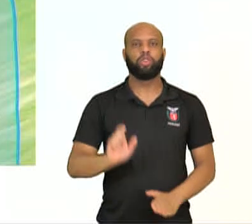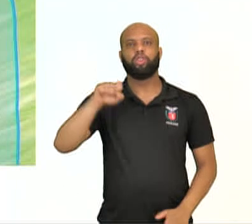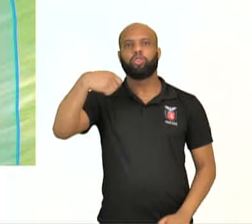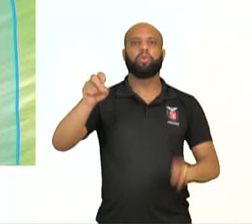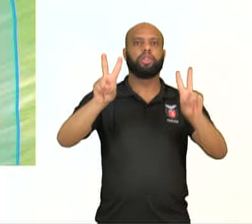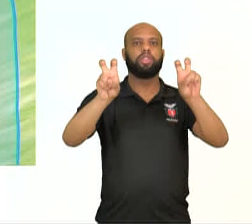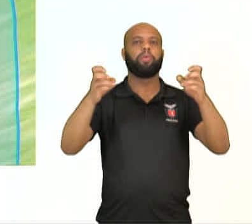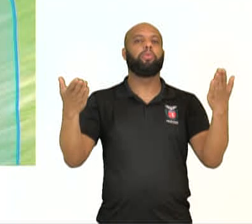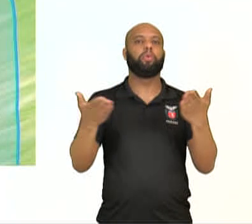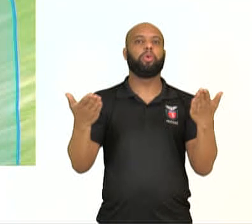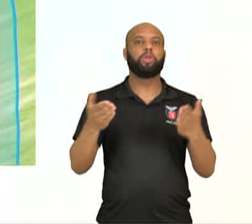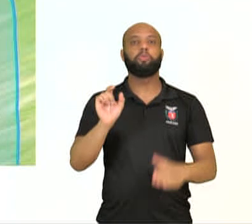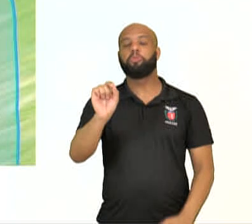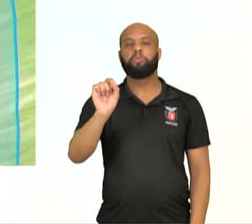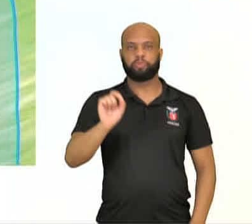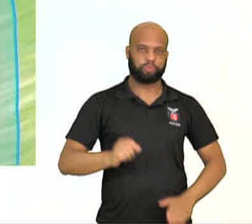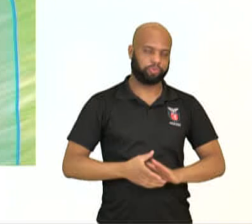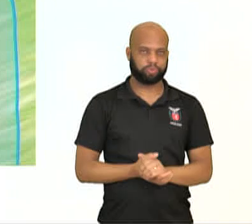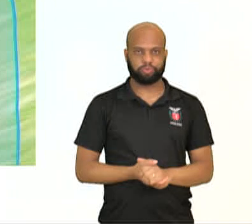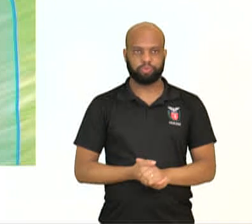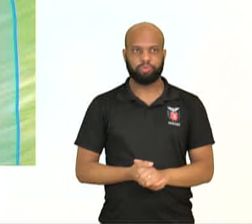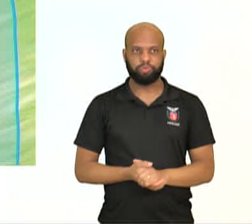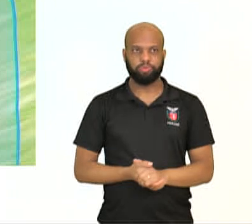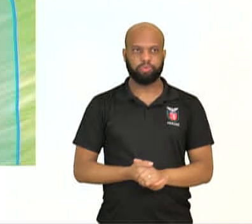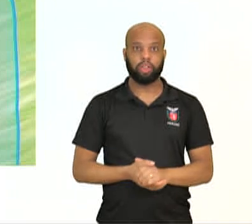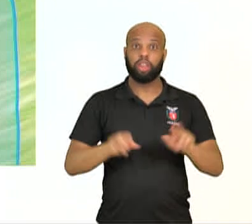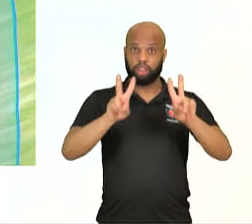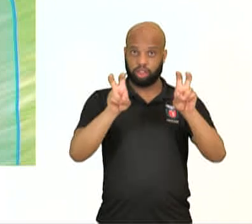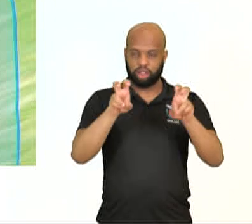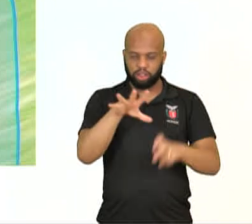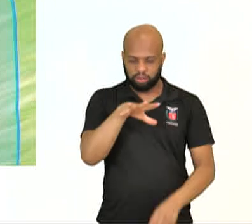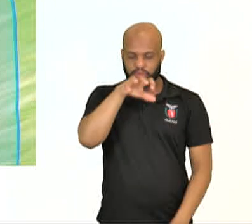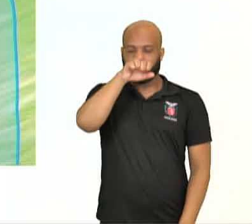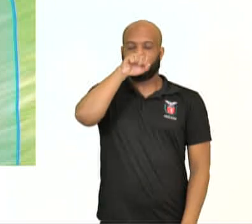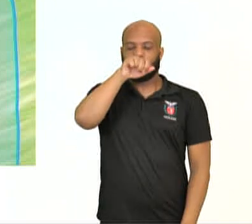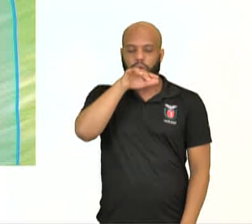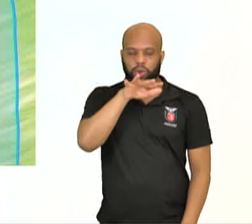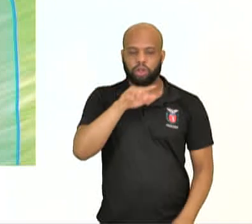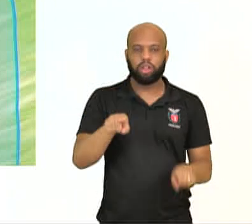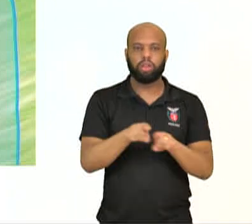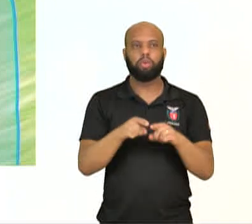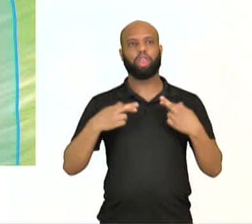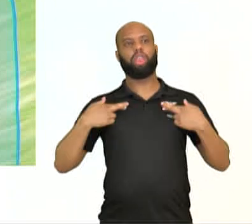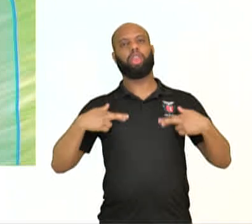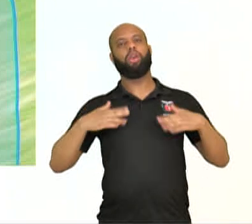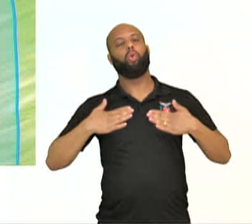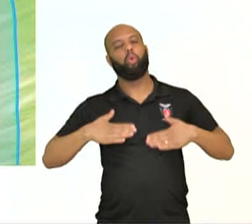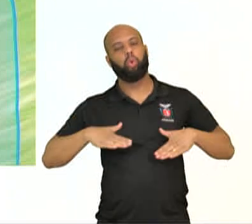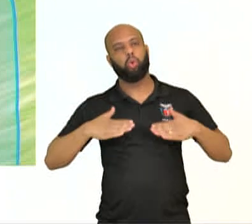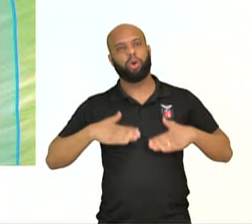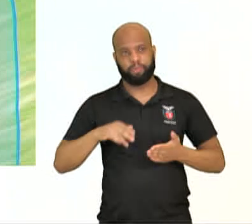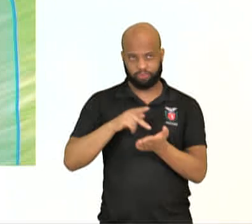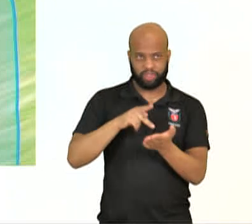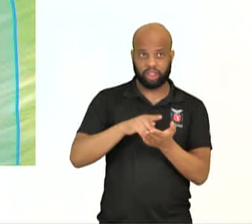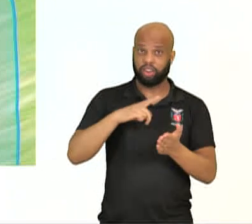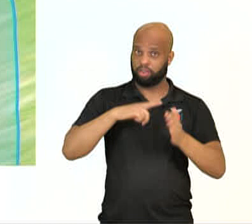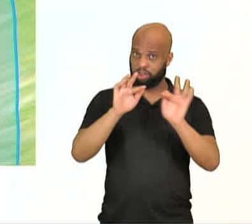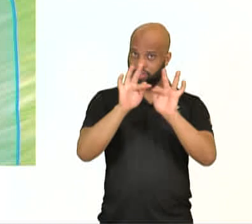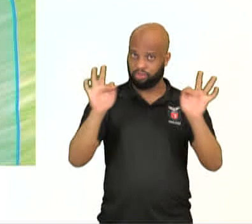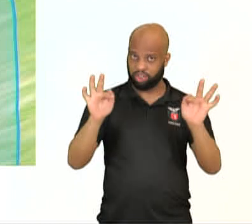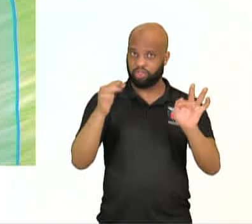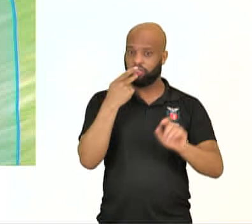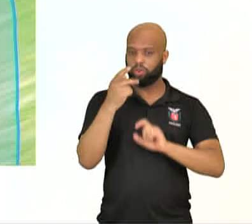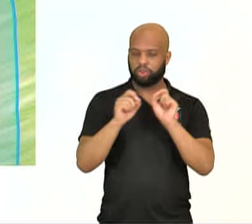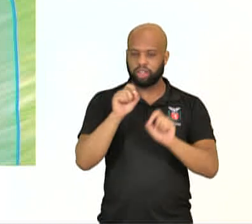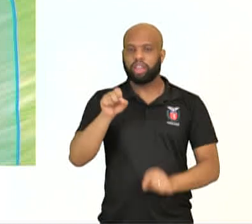nós vamos conversar então na aula de hoje? Respiração e relaxamento. Será verdade a frase que diz que quem